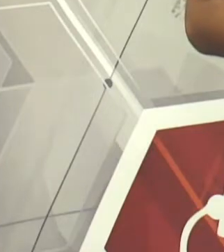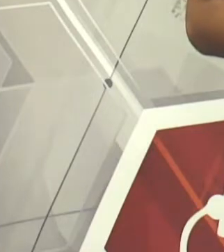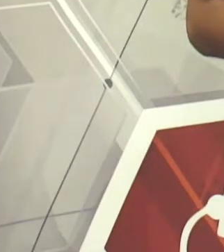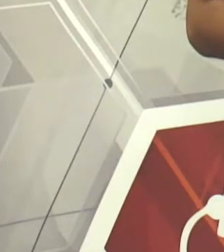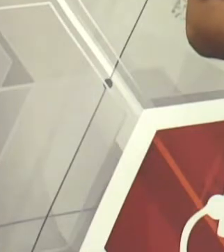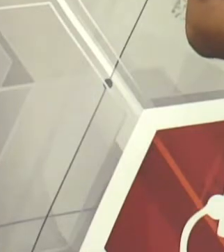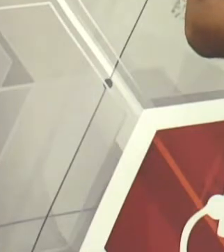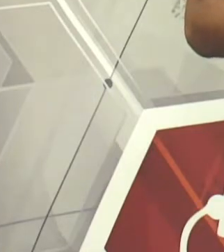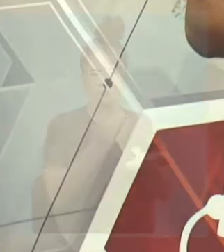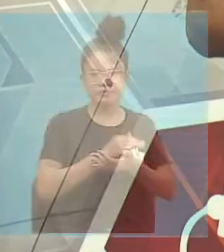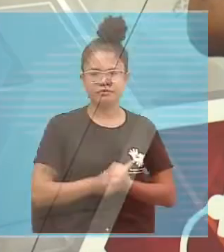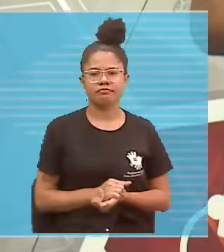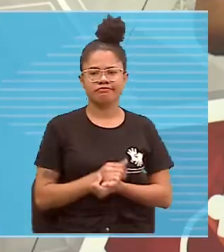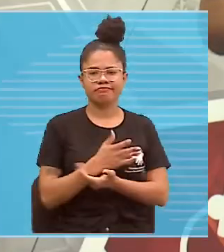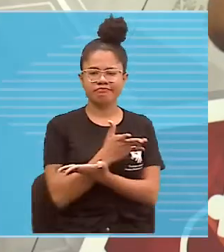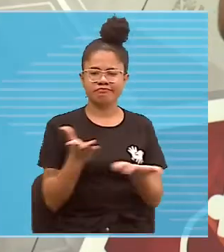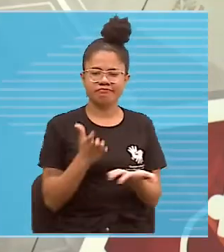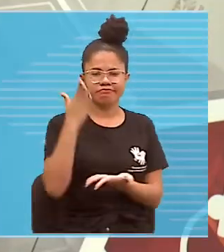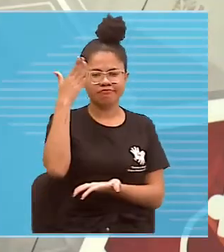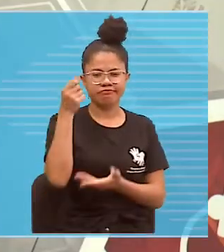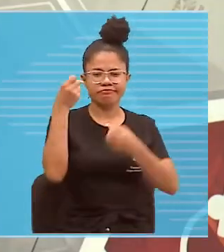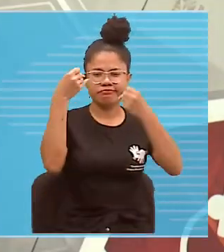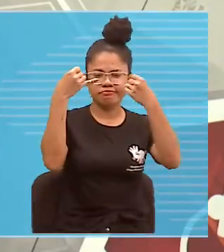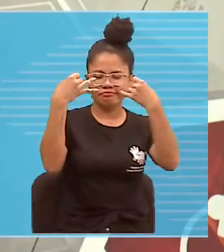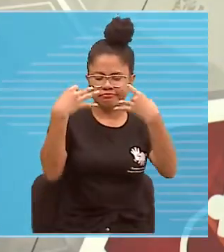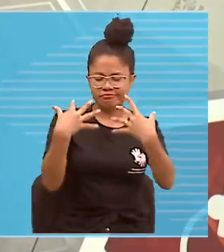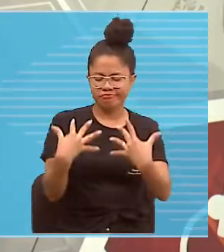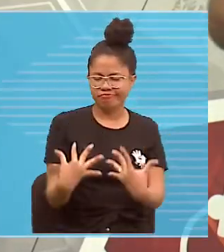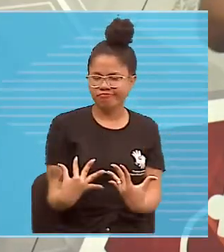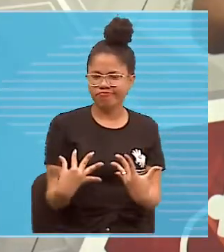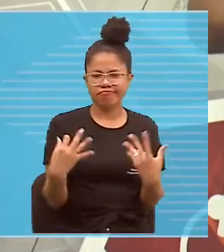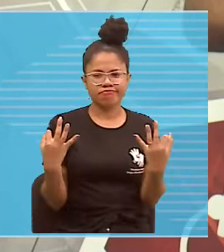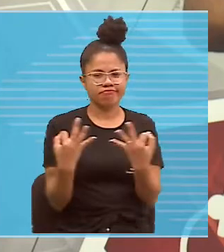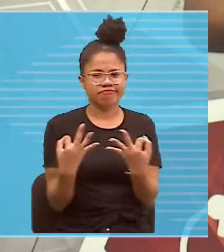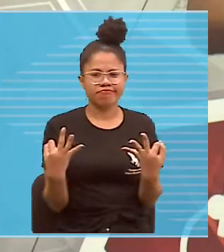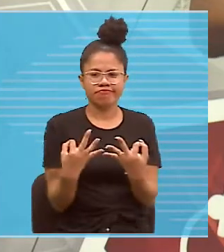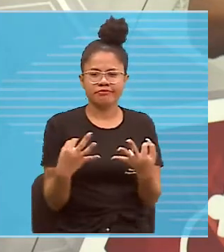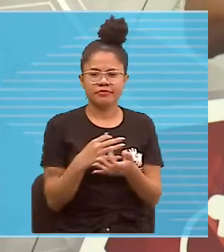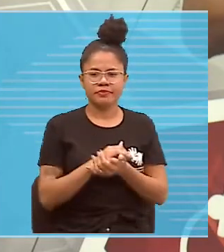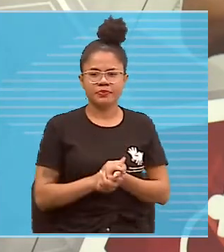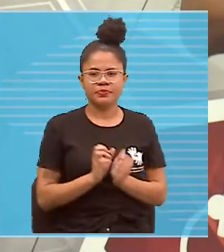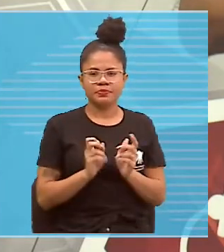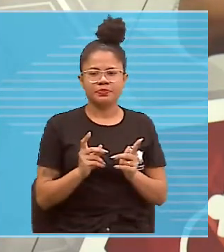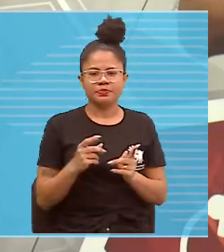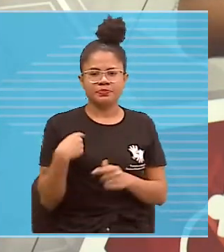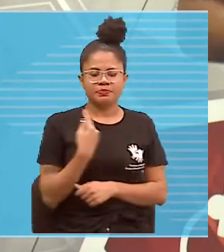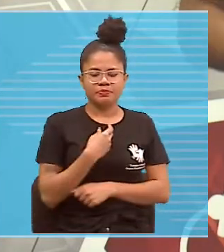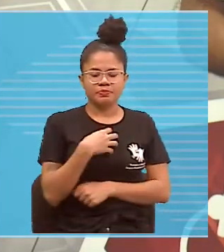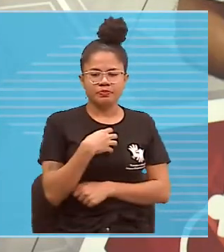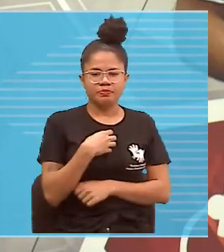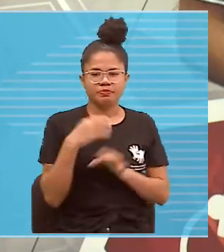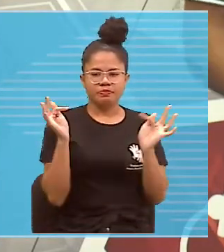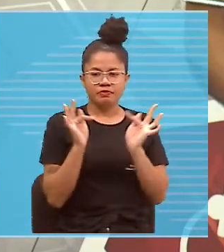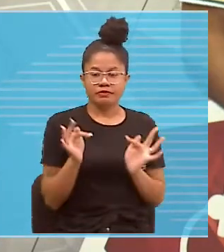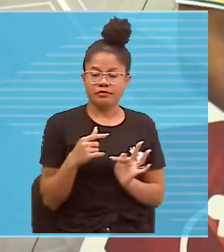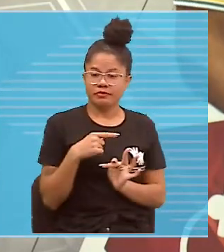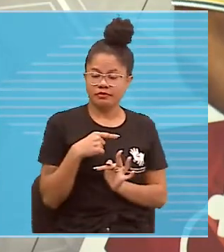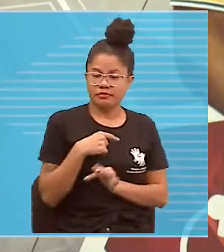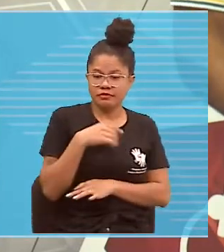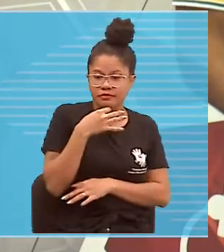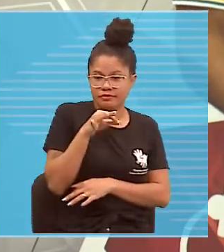você é desenrolada, uma menina centrada, a gente ficou muito feliz de te conhecer. E temos comentários no chat,